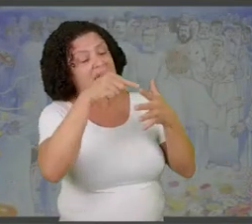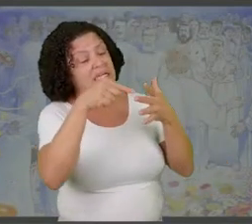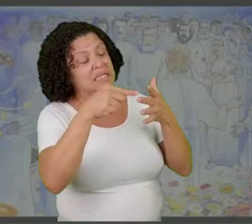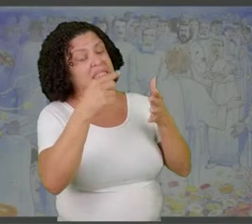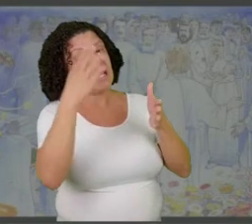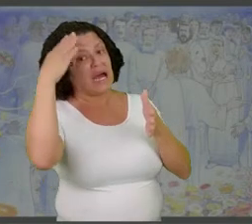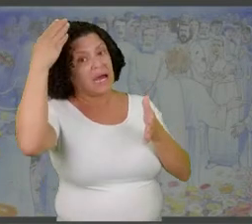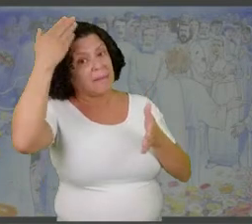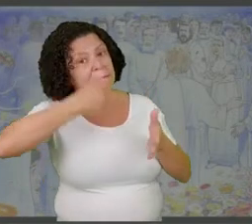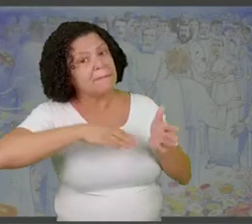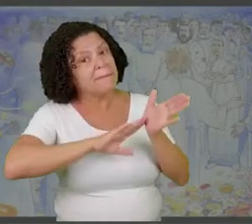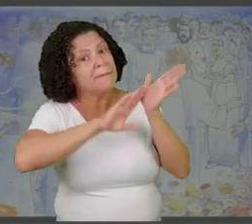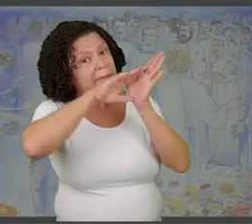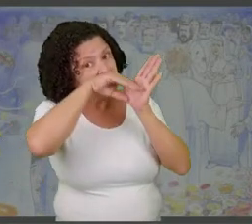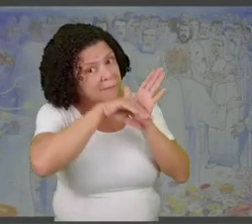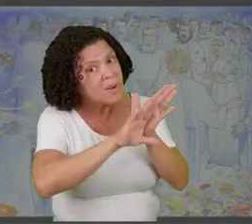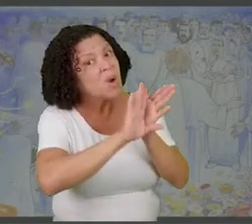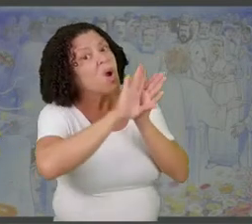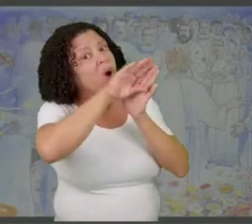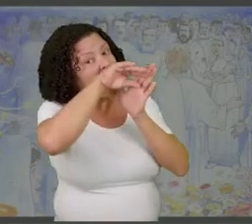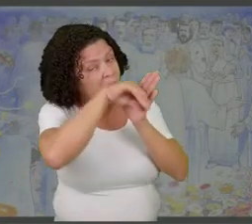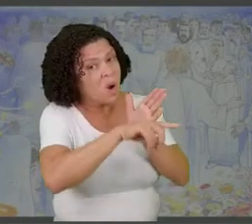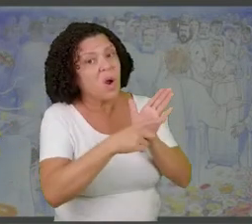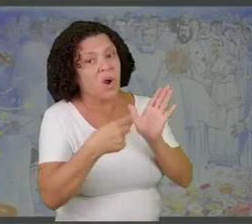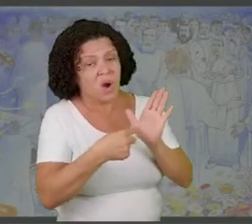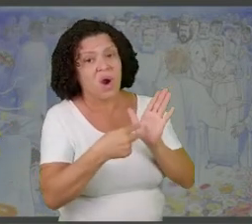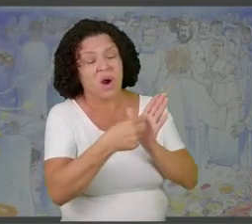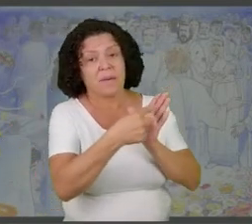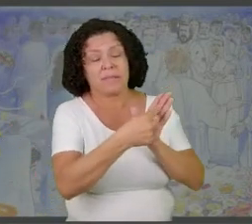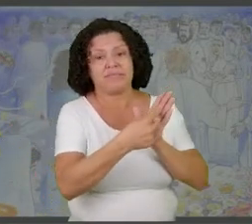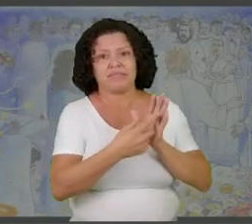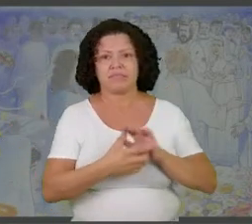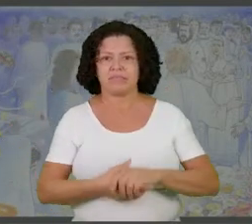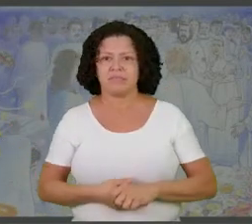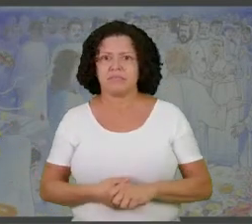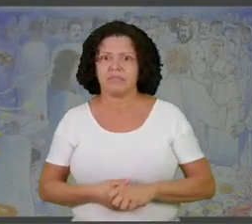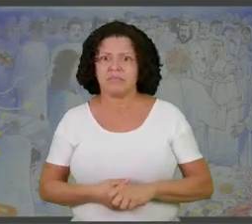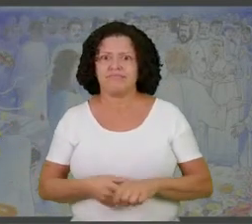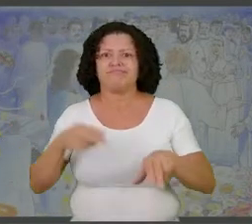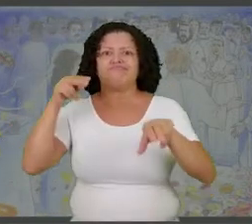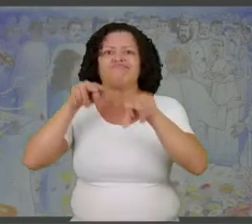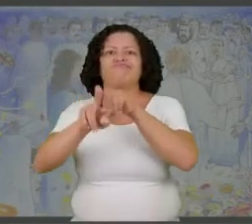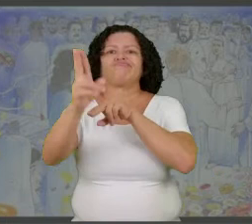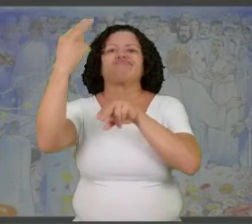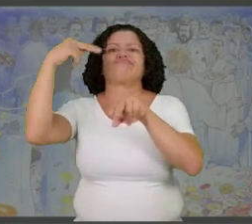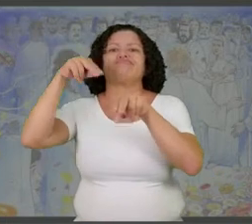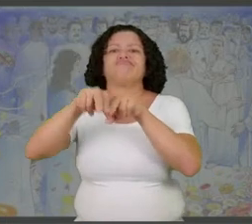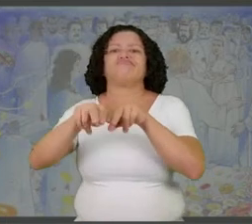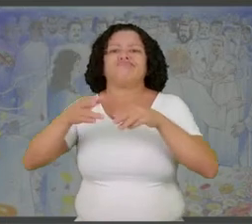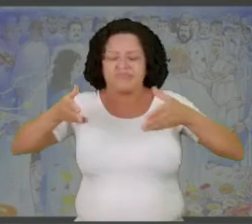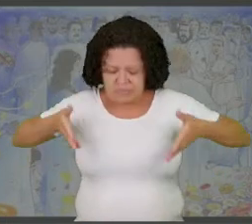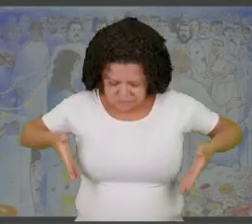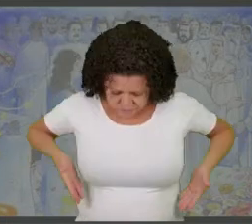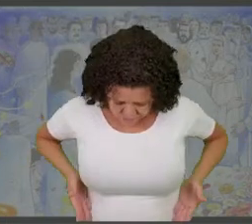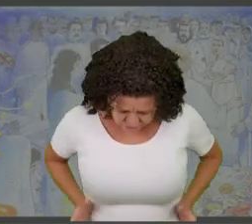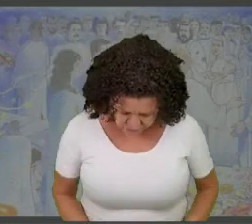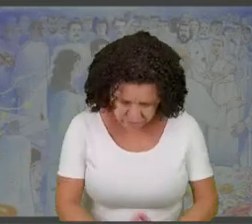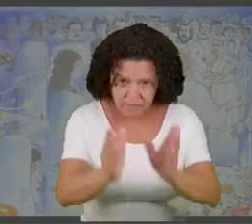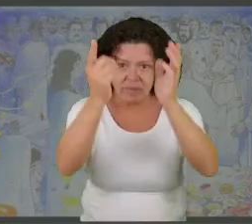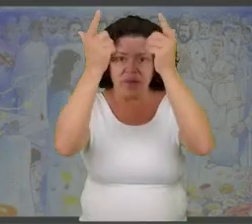essas metas, né? Essas provas, essas expiações, e pum,